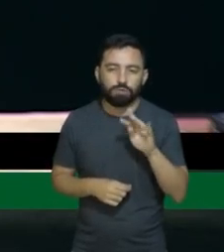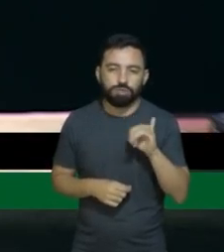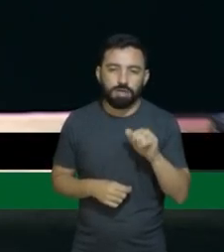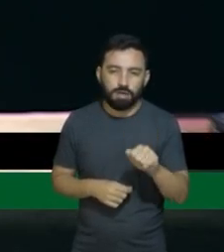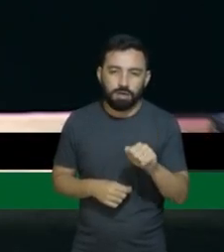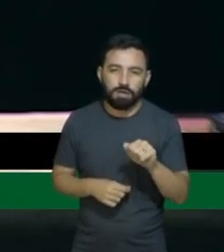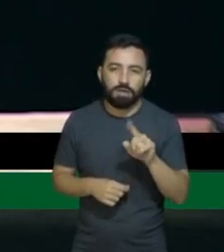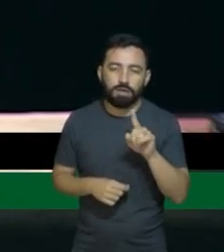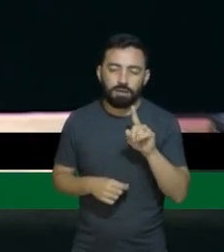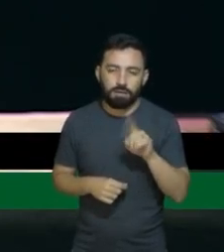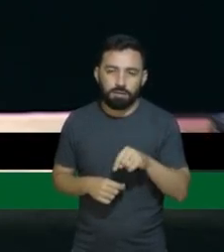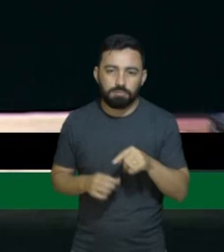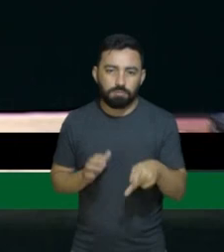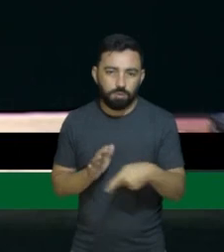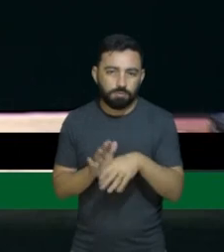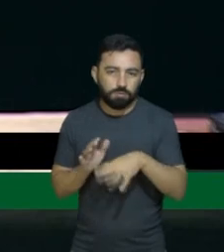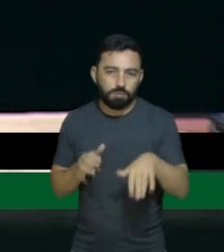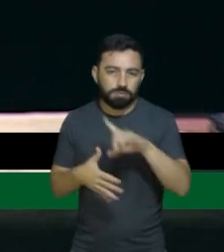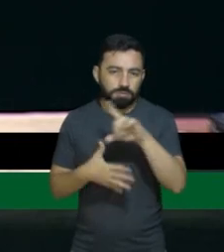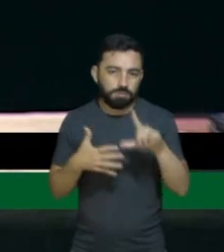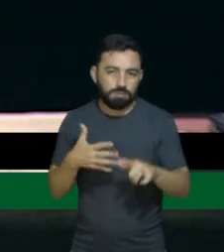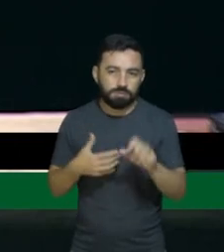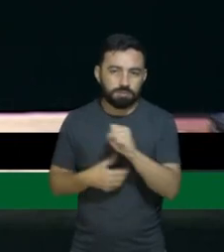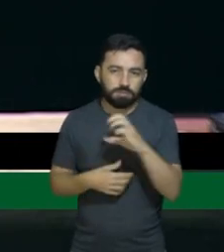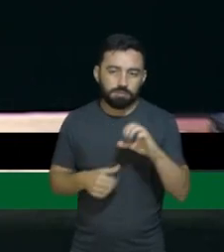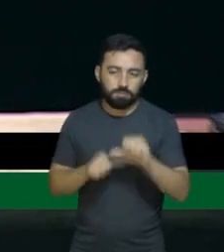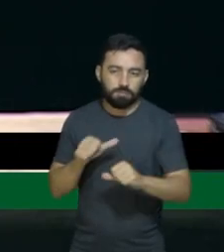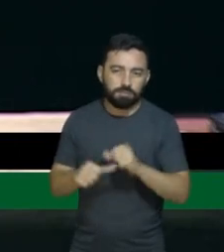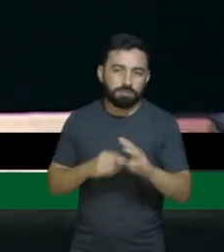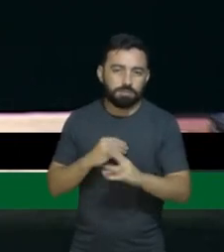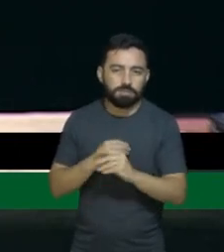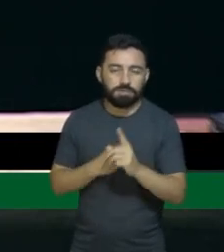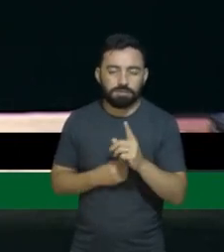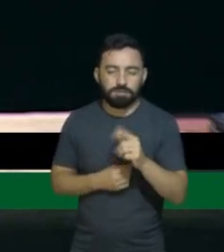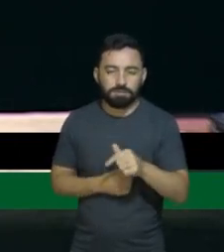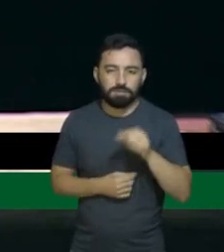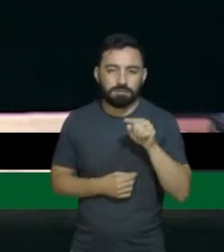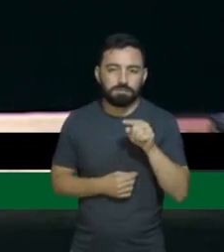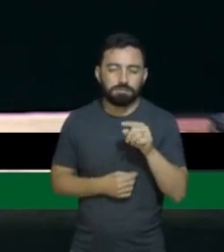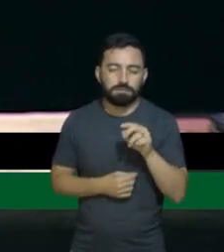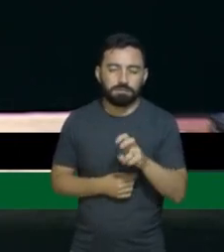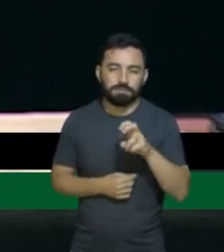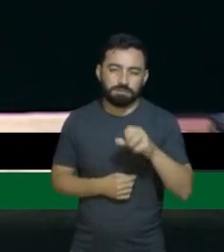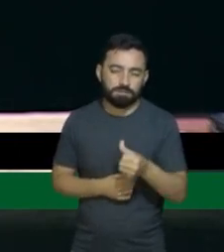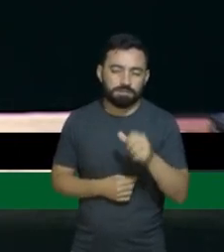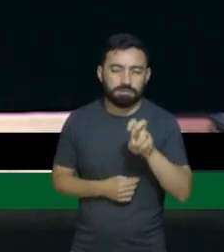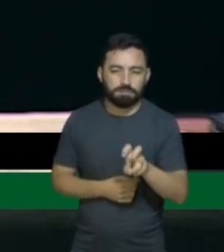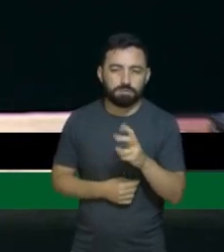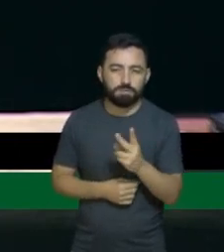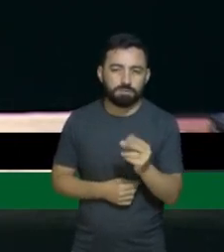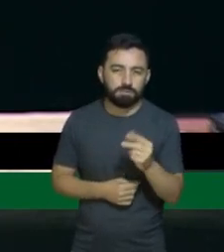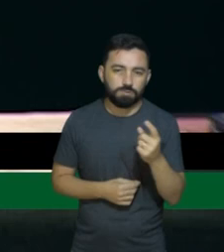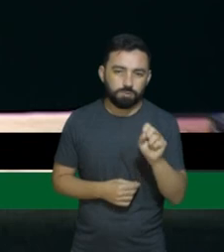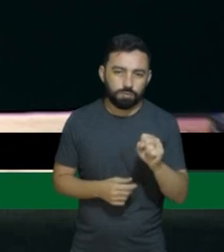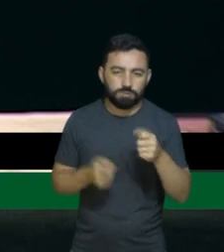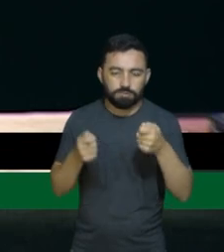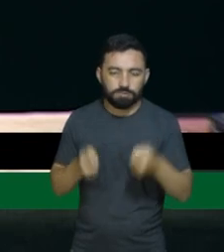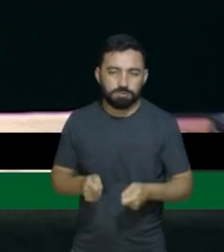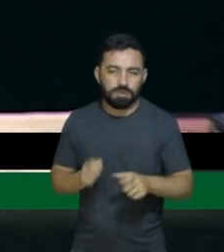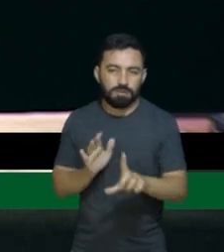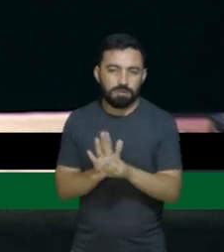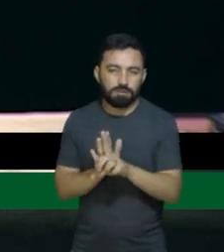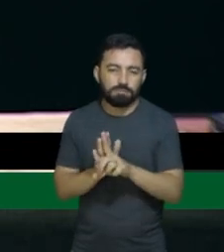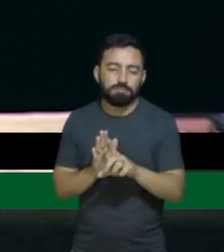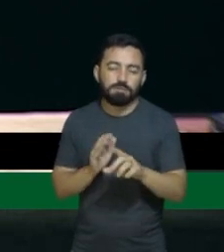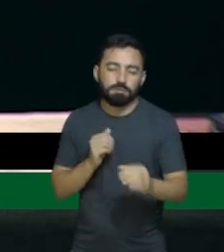litoral catarinense e altera o anexo primeiro da lei número 17565 de 2018 que consolida as leis que dispõe sobre o